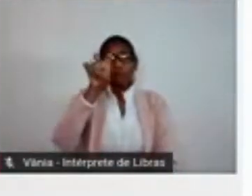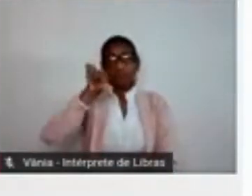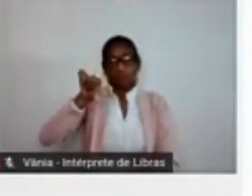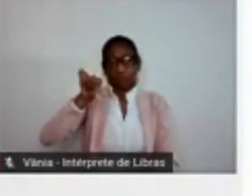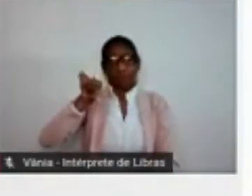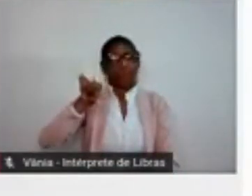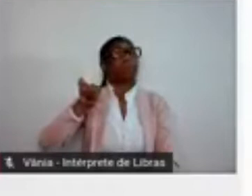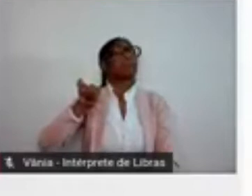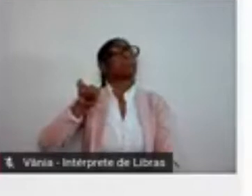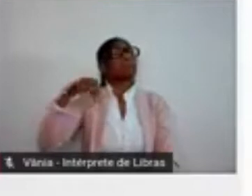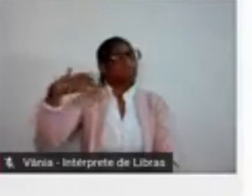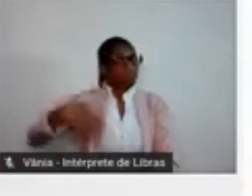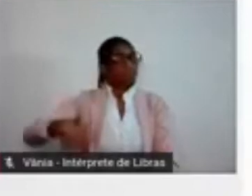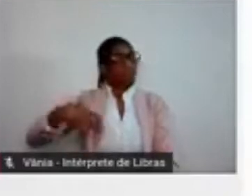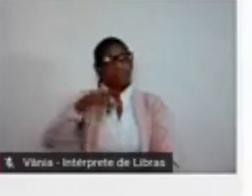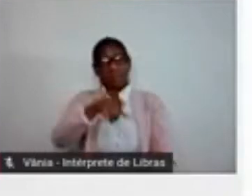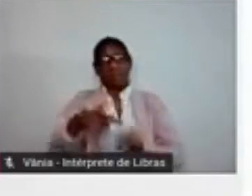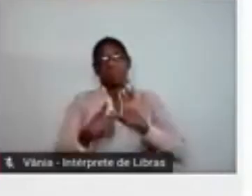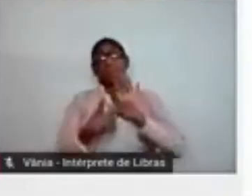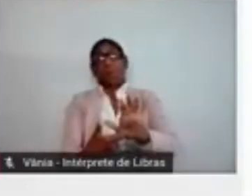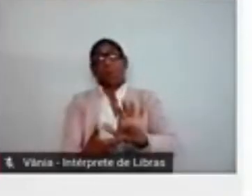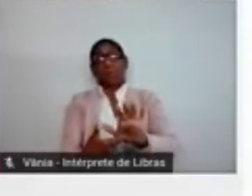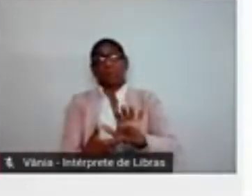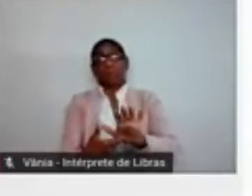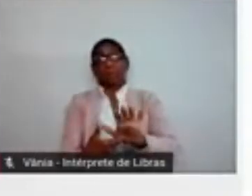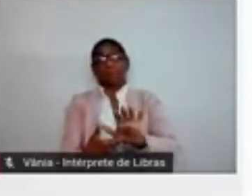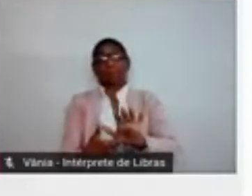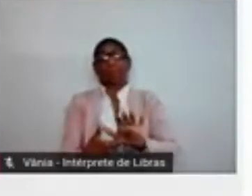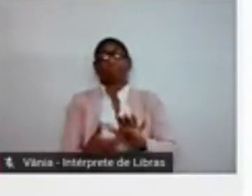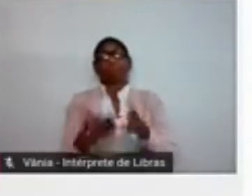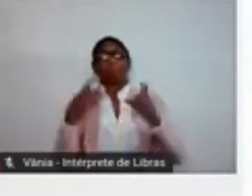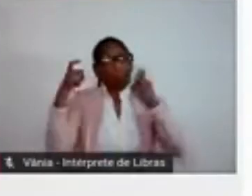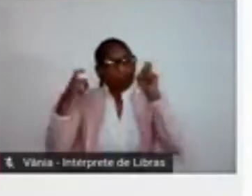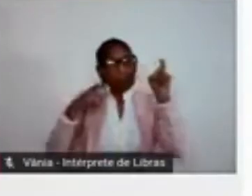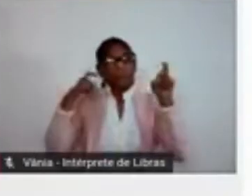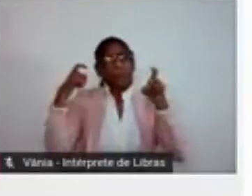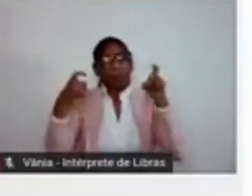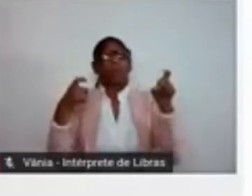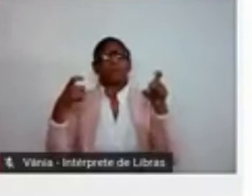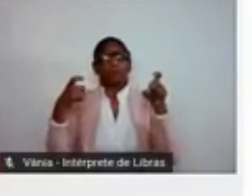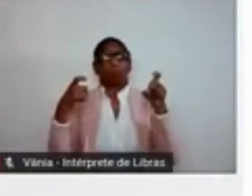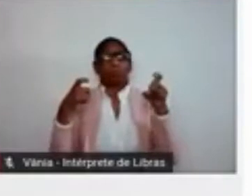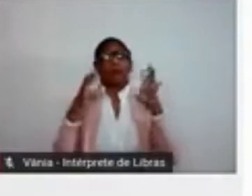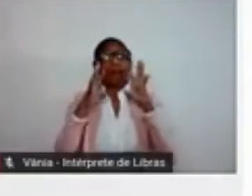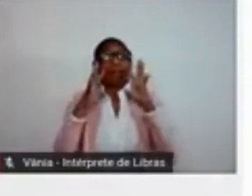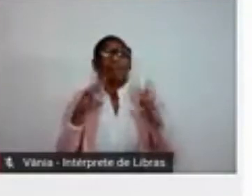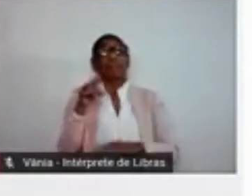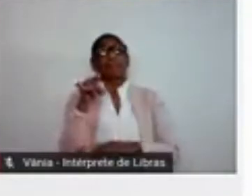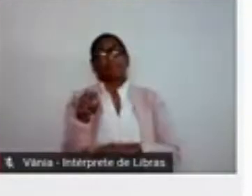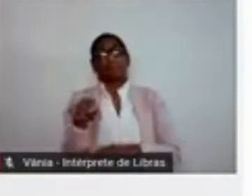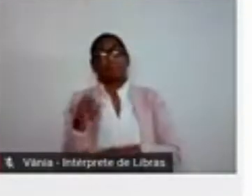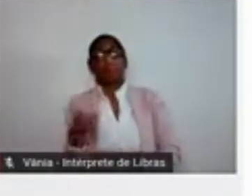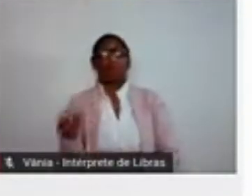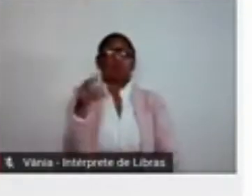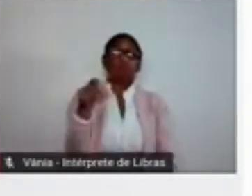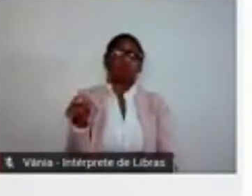Então, esse indicador, ele gera, evidentemente, uma preocupação, um ponto de atenção, mas na análise com os outros indicadores,